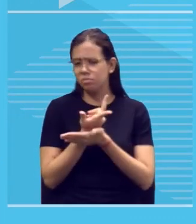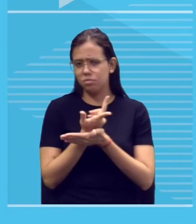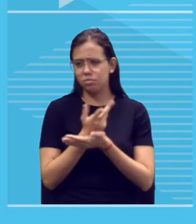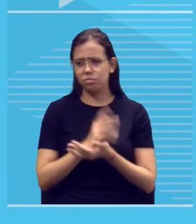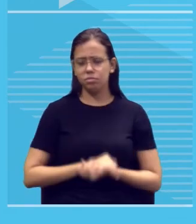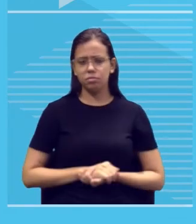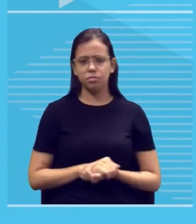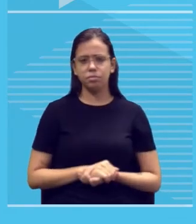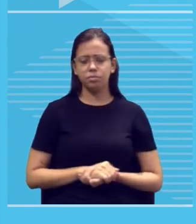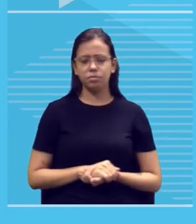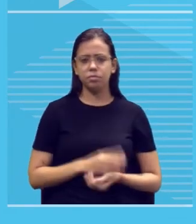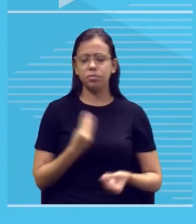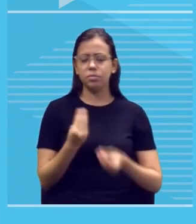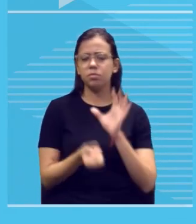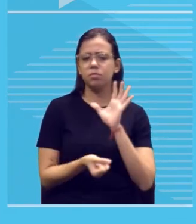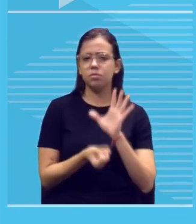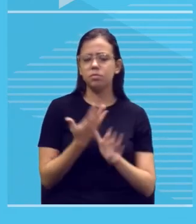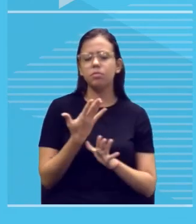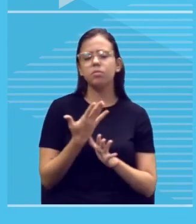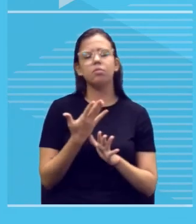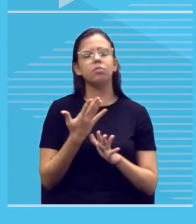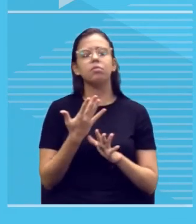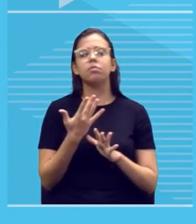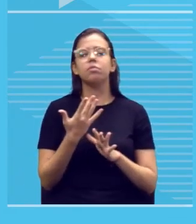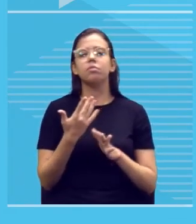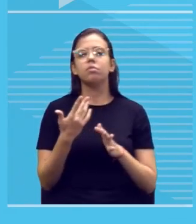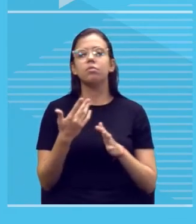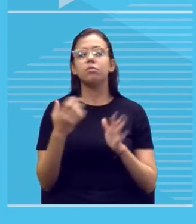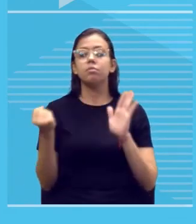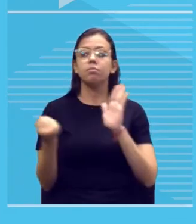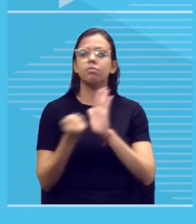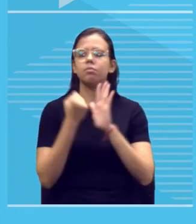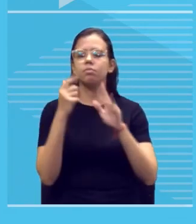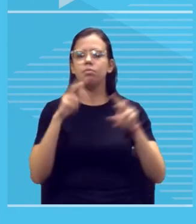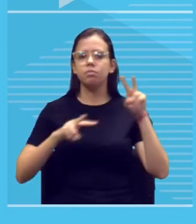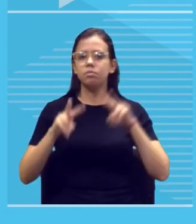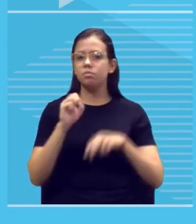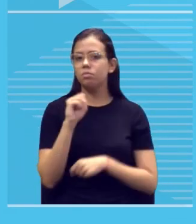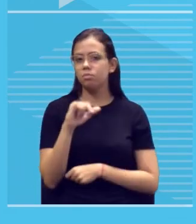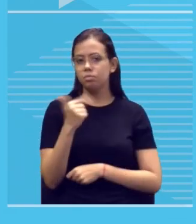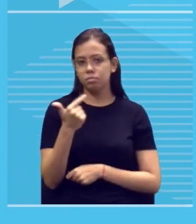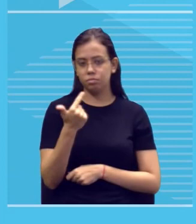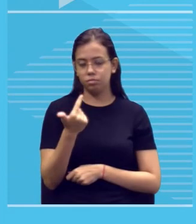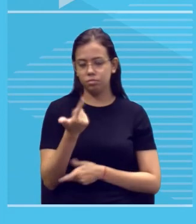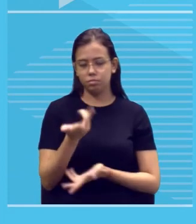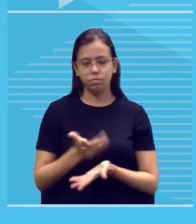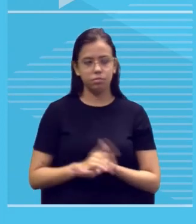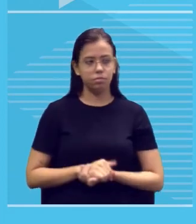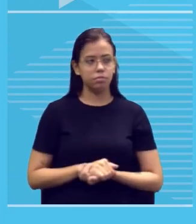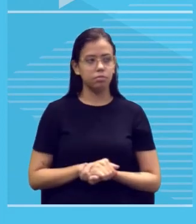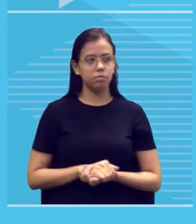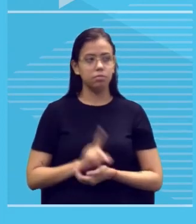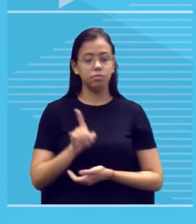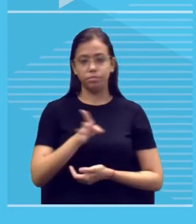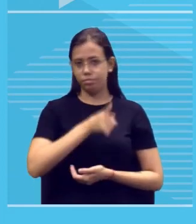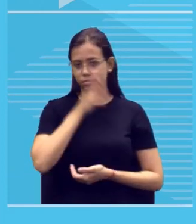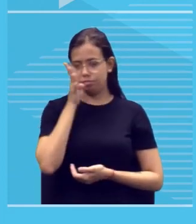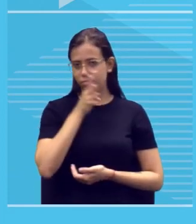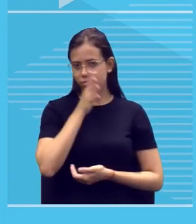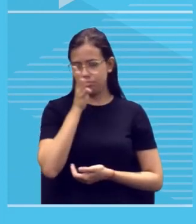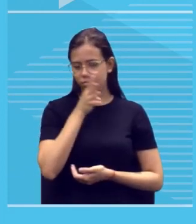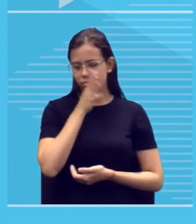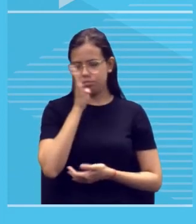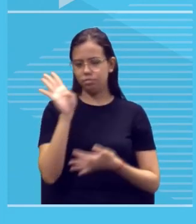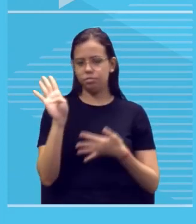como é que você cria uma cena de forte Impacto visual se você não tem nem como fazer isso então absurdamente né letra